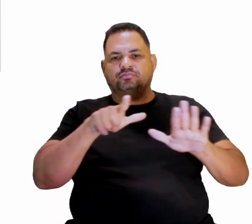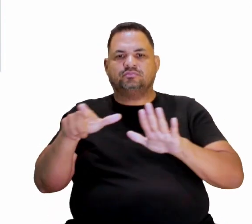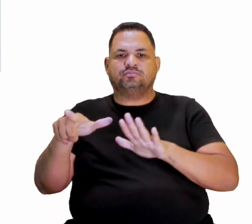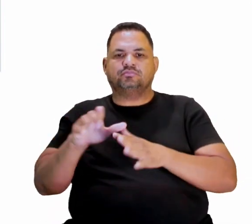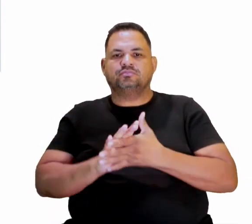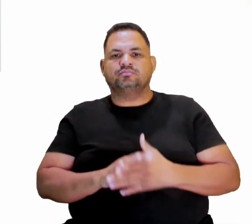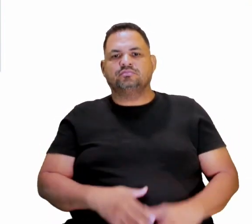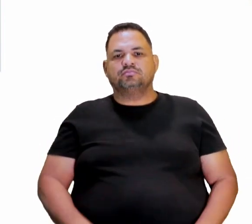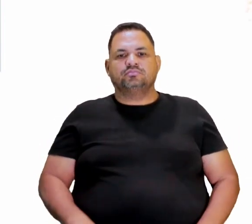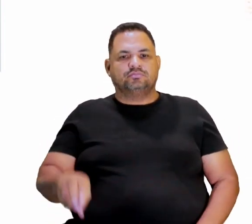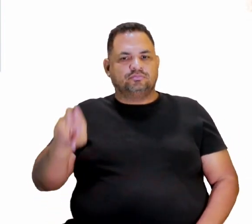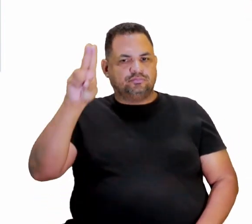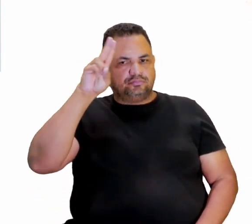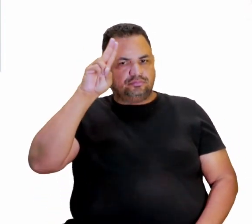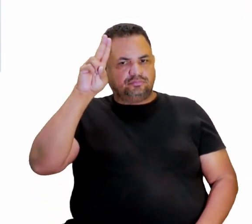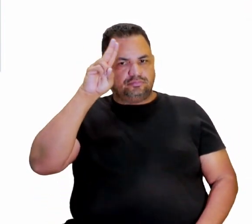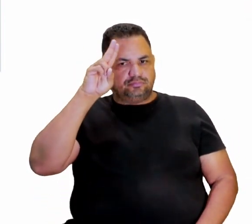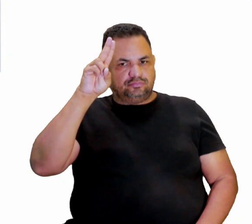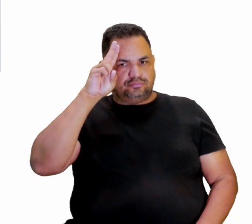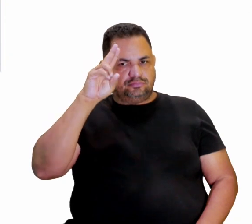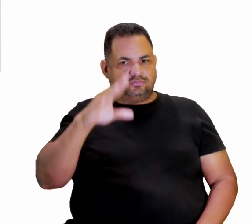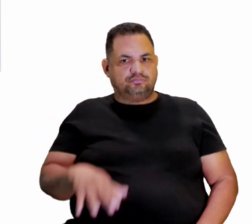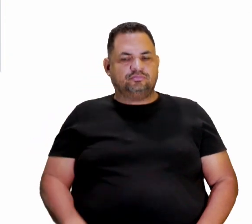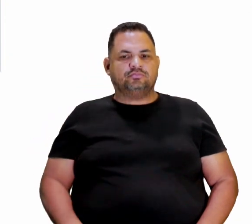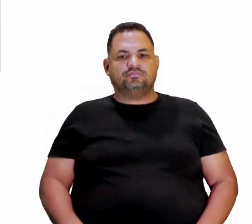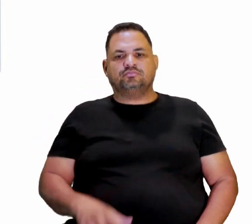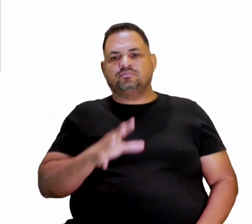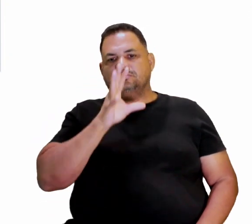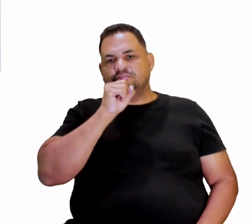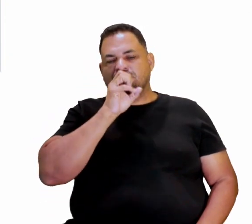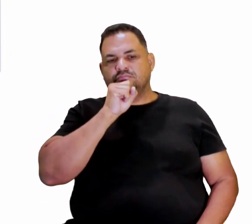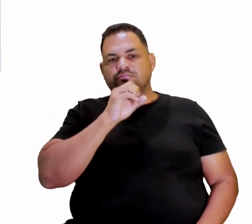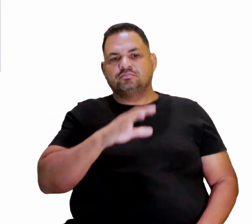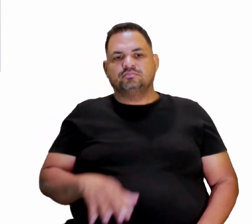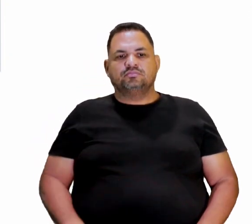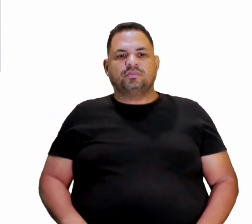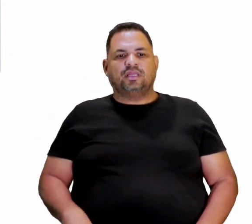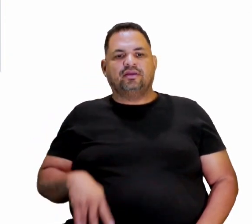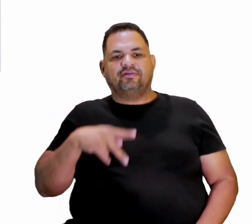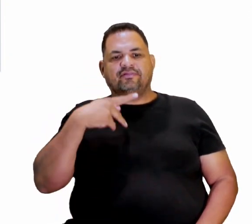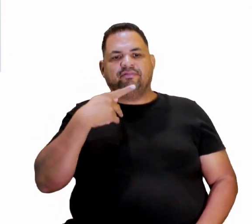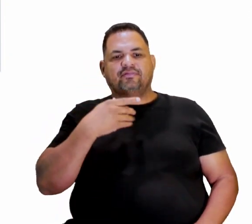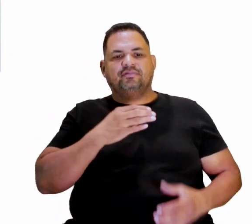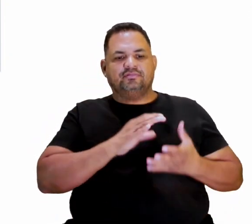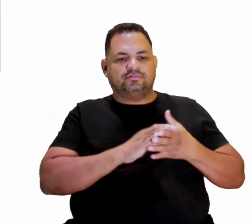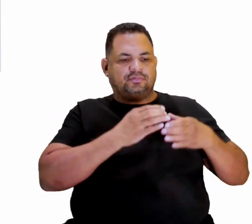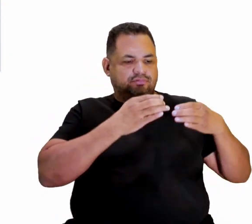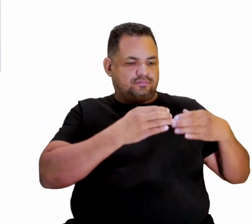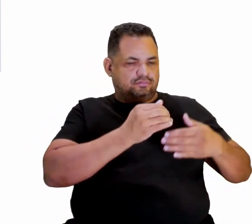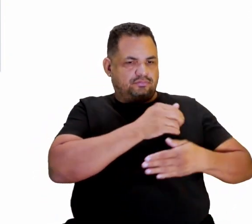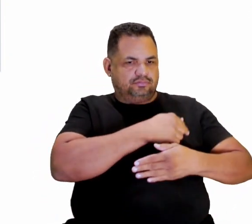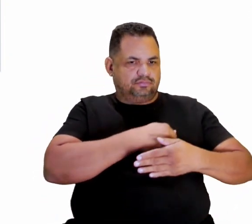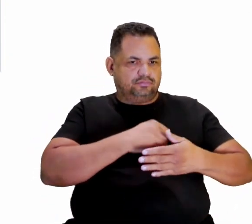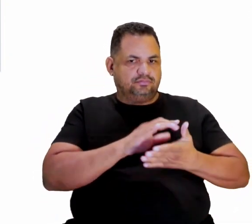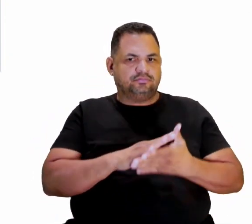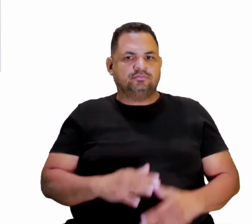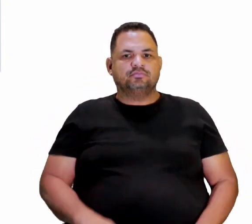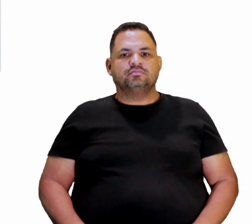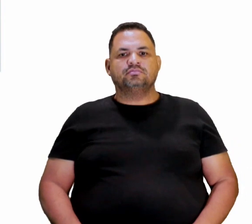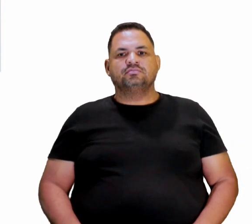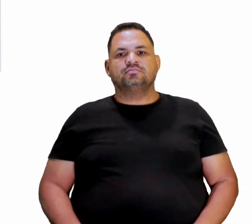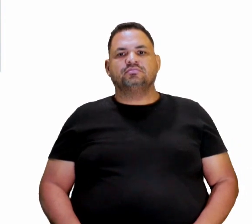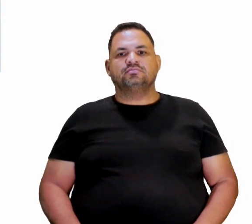que é o Monday e o Saturday. Provavelmente ele deve fazer marmitas na Monday para Tuesday, Wednesday,